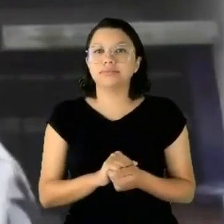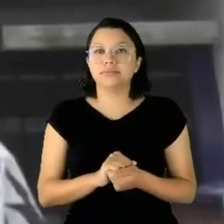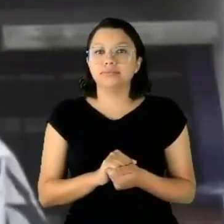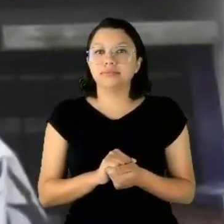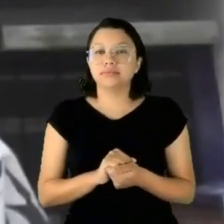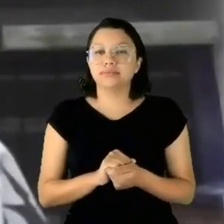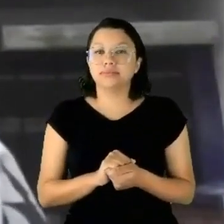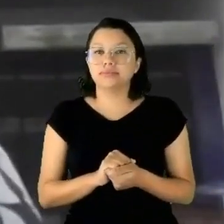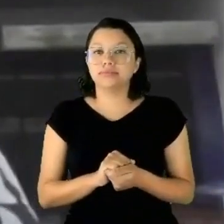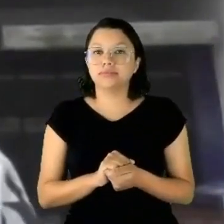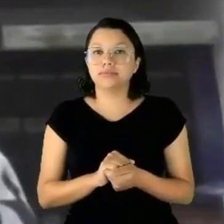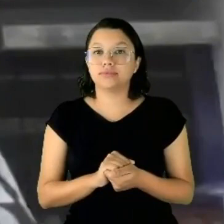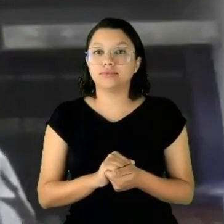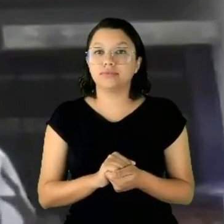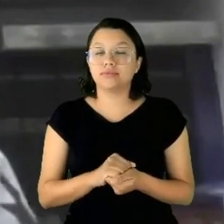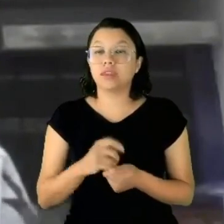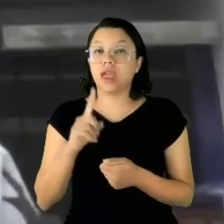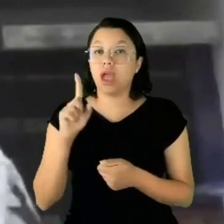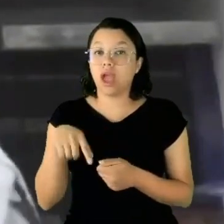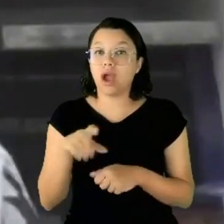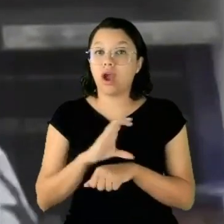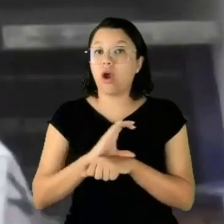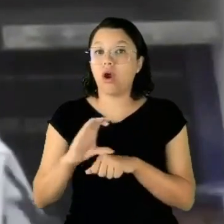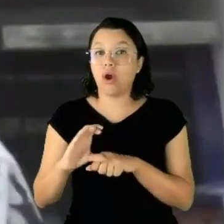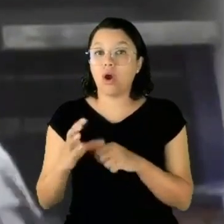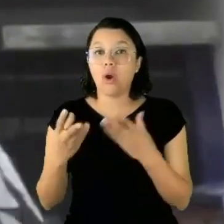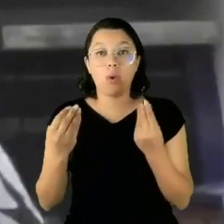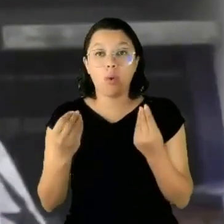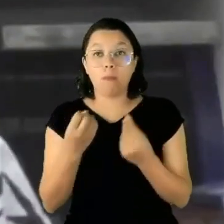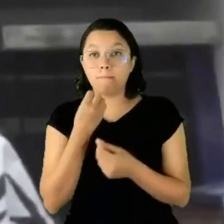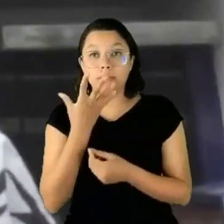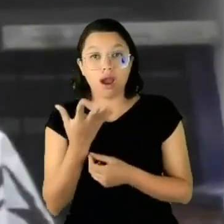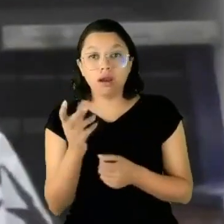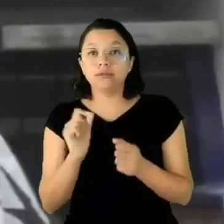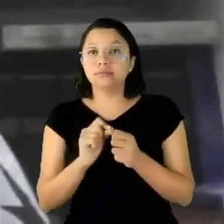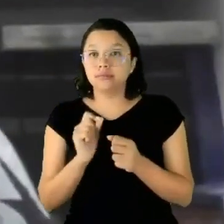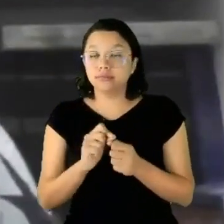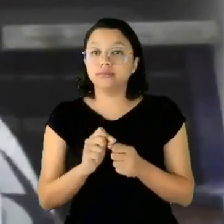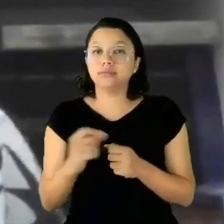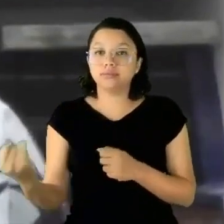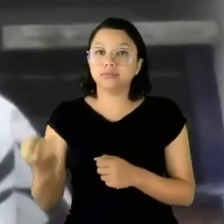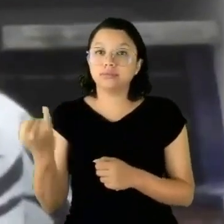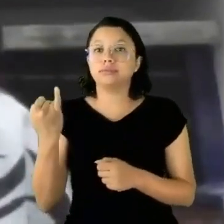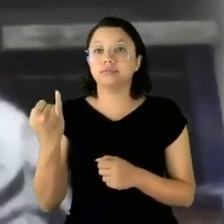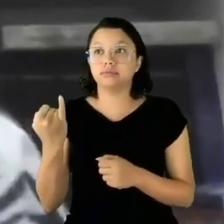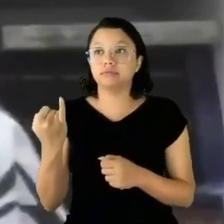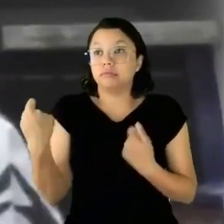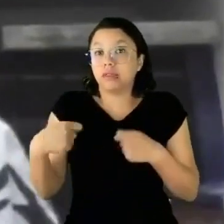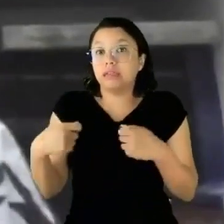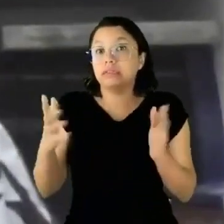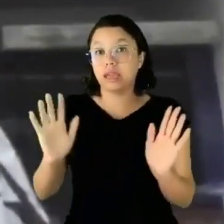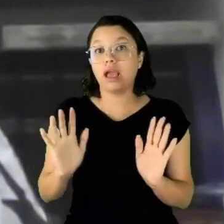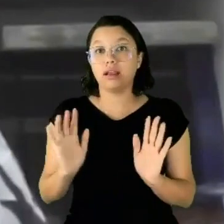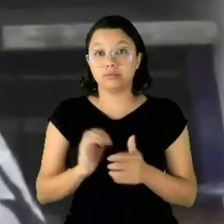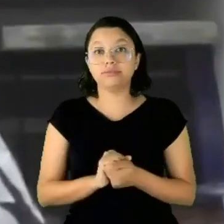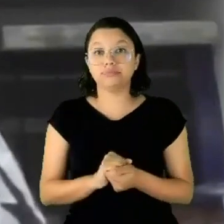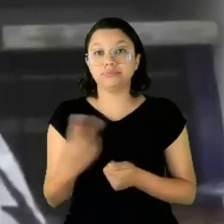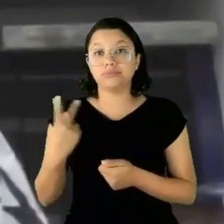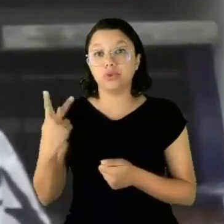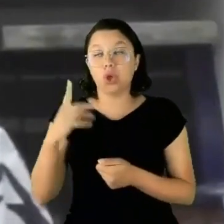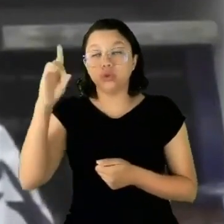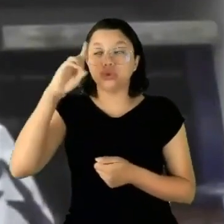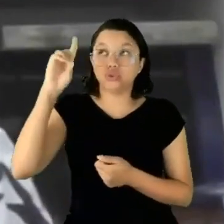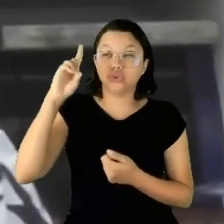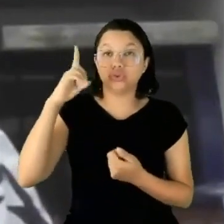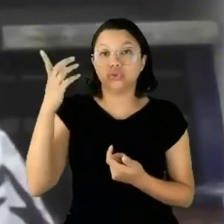sendo um curso muito bom de se fazer e muito importante, é necessário, necessário para o nosso dia